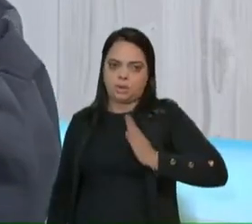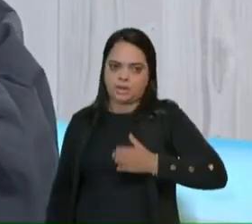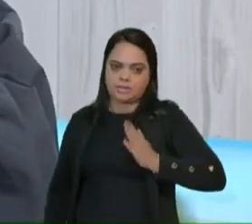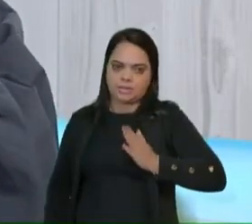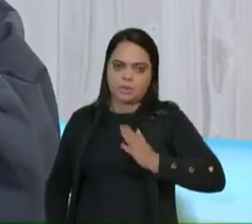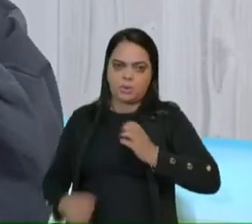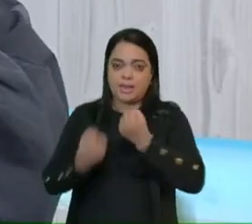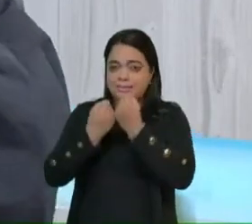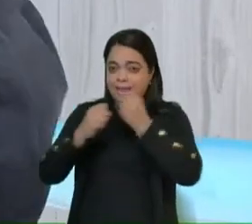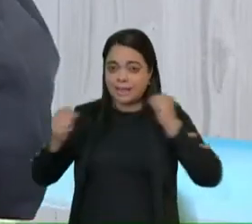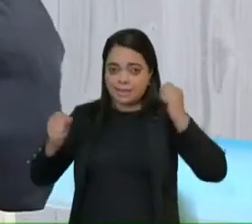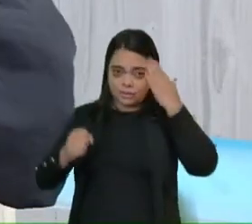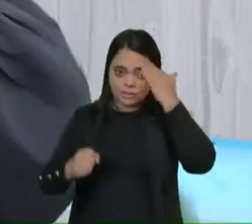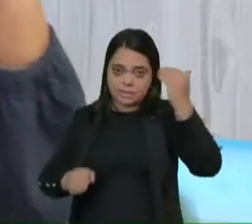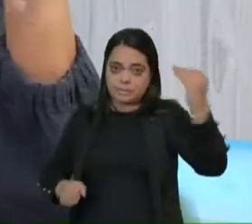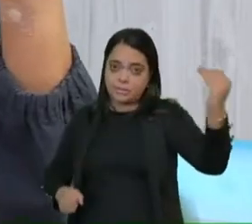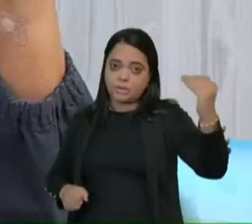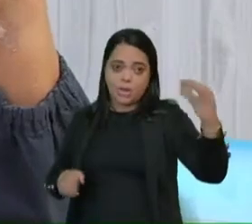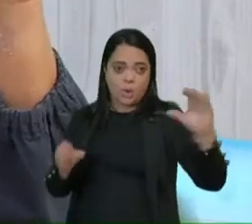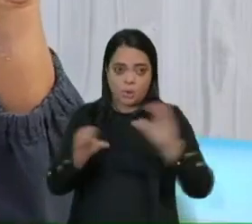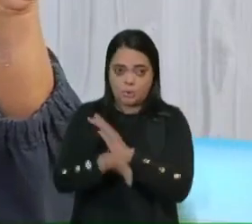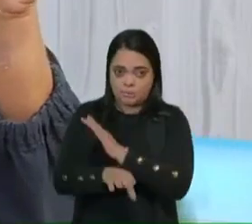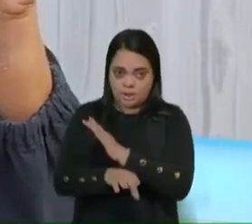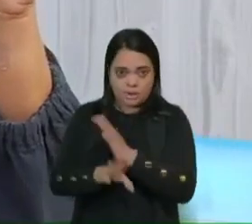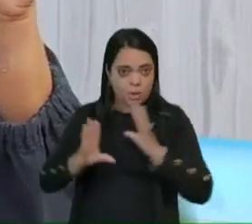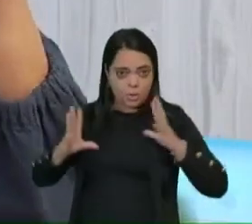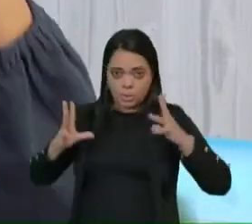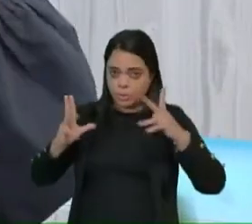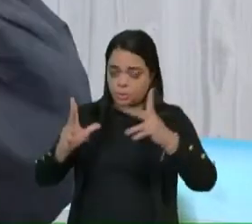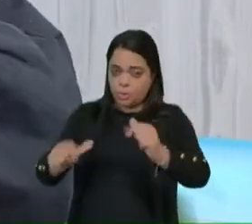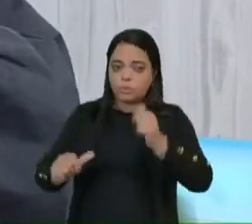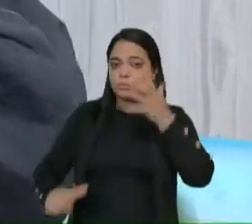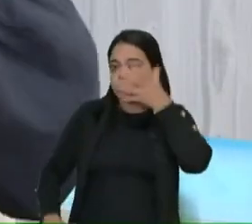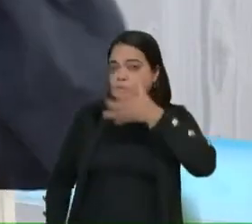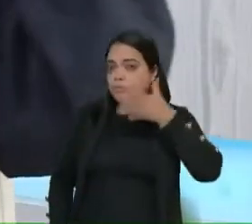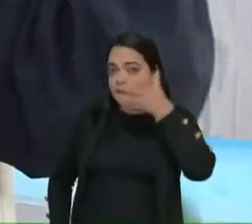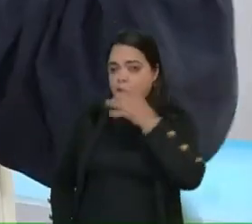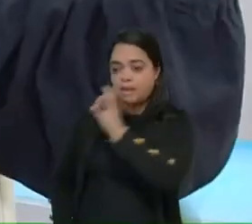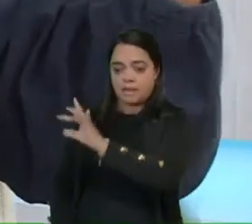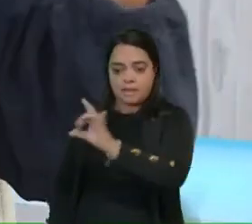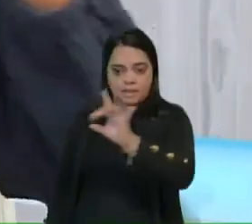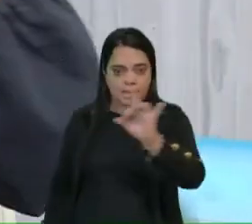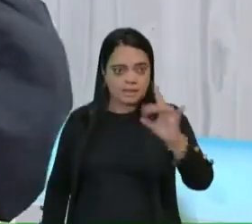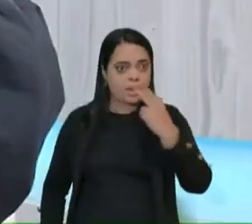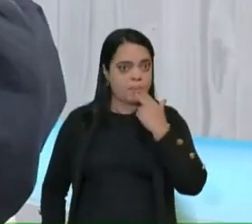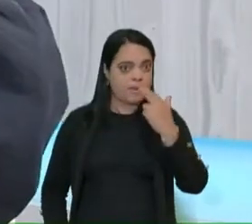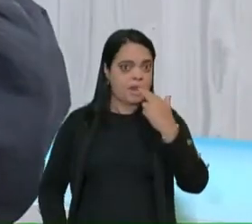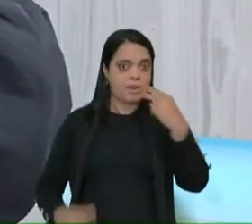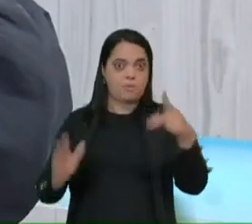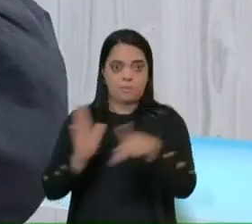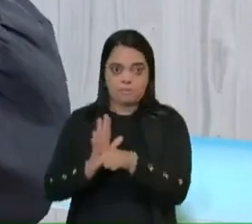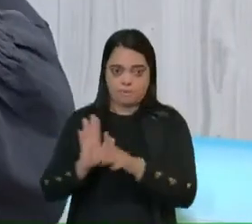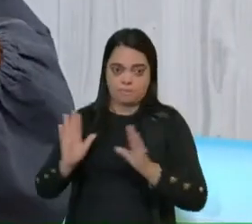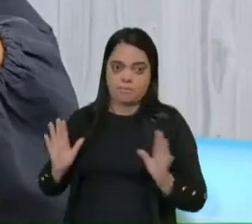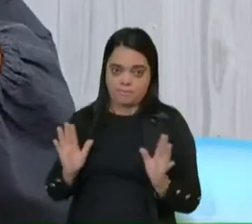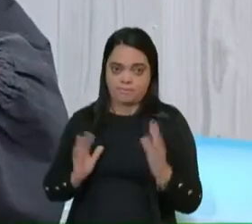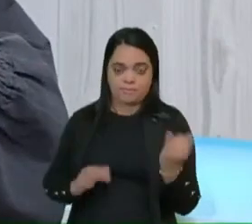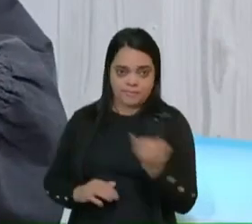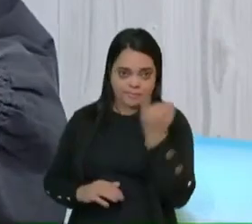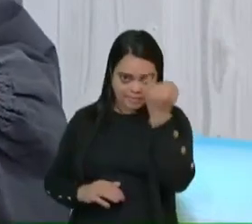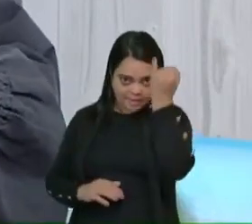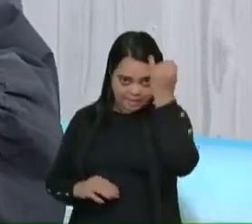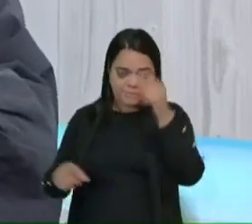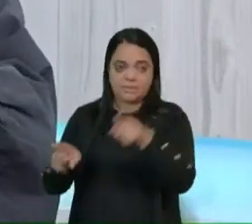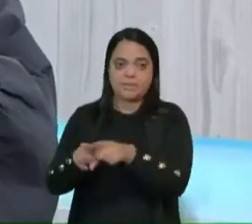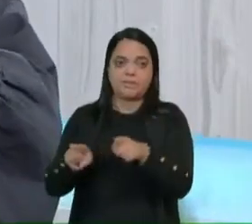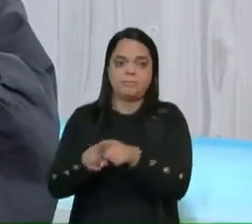sabedoria completa é um Sutra que todas as linhagens recitam cada uma na sua língua original isso é importante saber